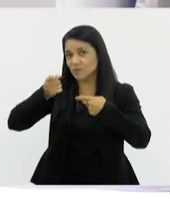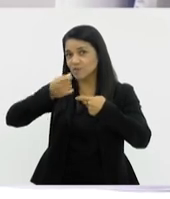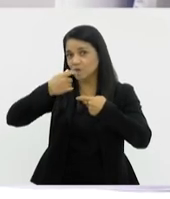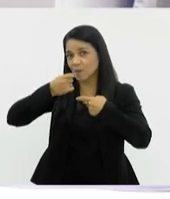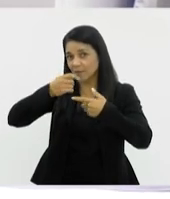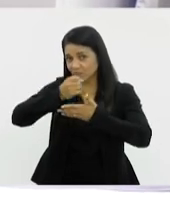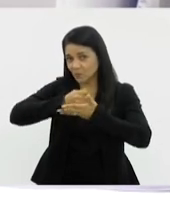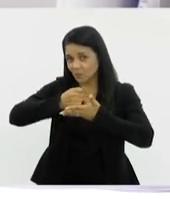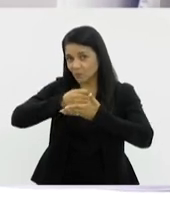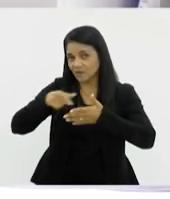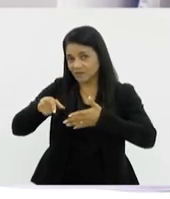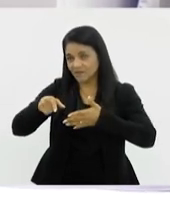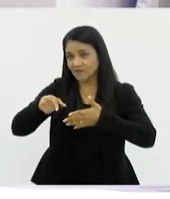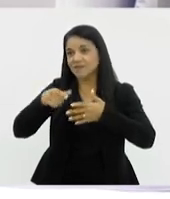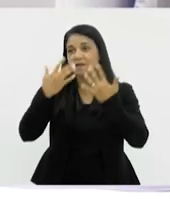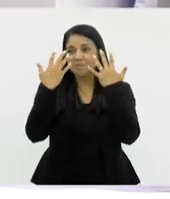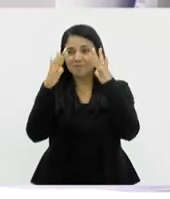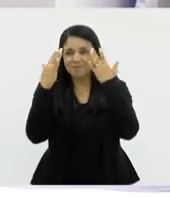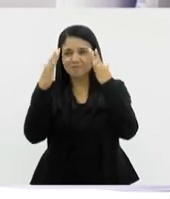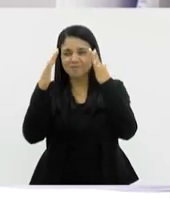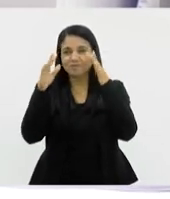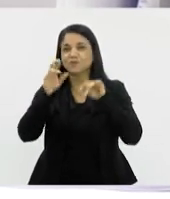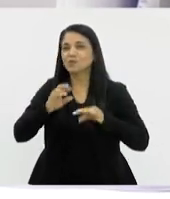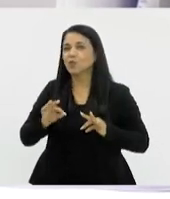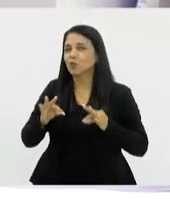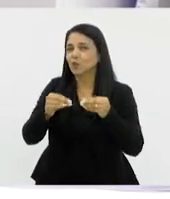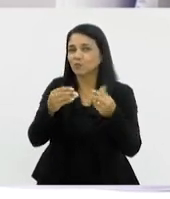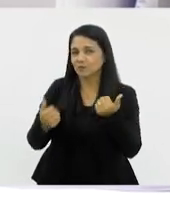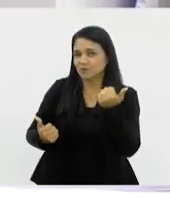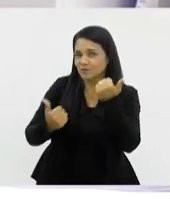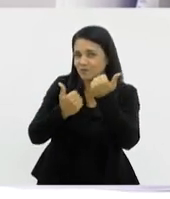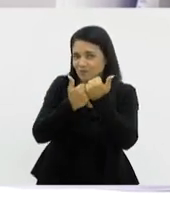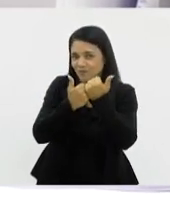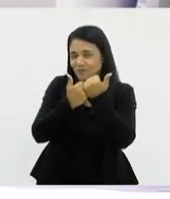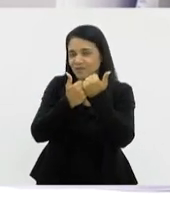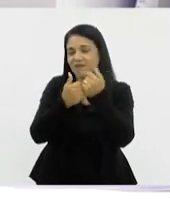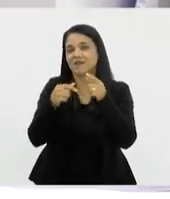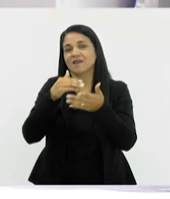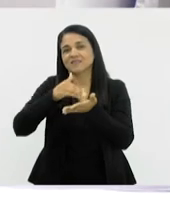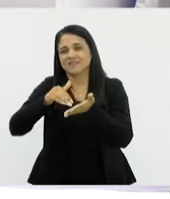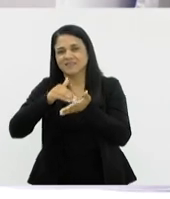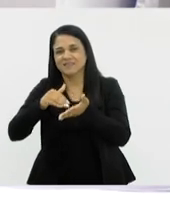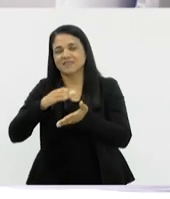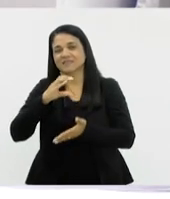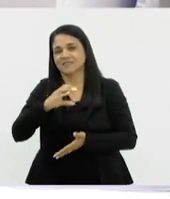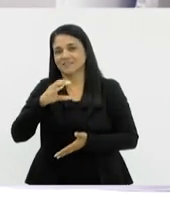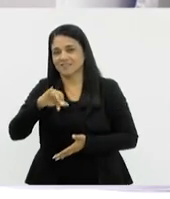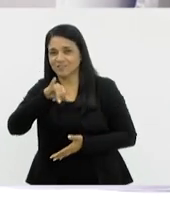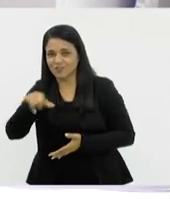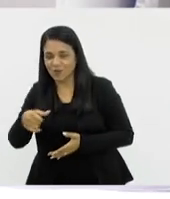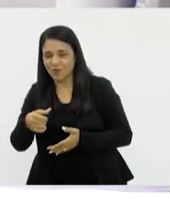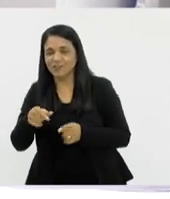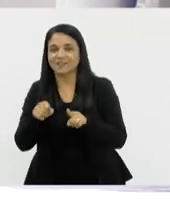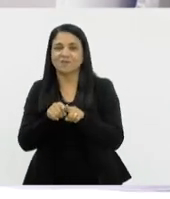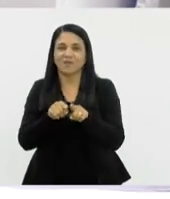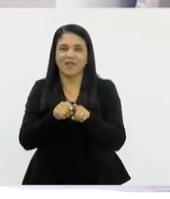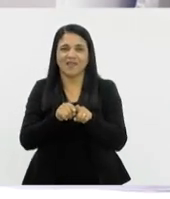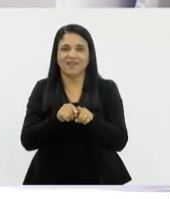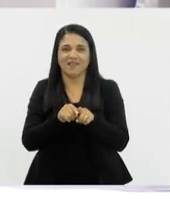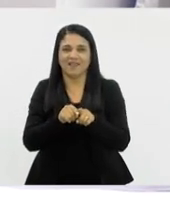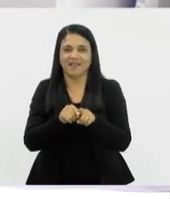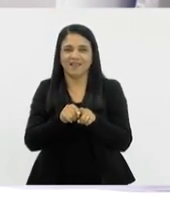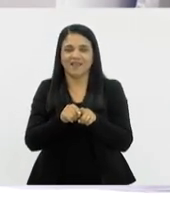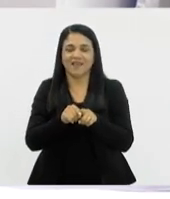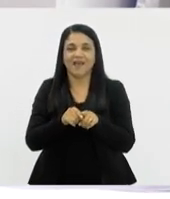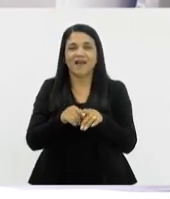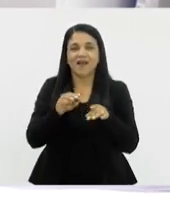Parabenizar aí a todas as assessorias, a secretaria da CCJ também, a todos os servidores da CCJ, a técnica, a